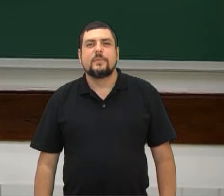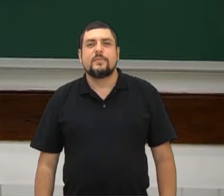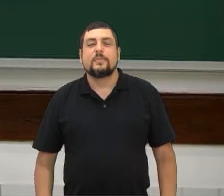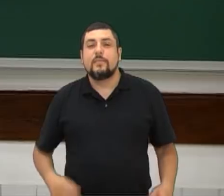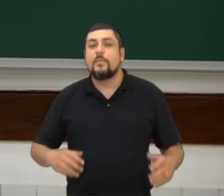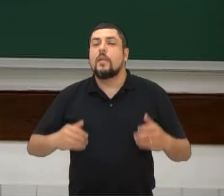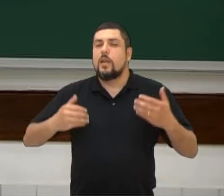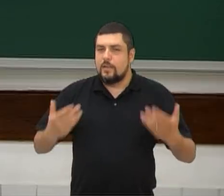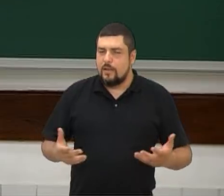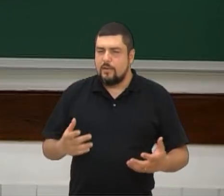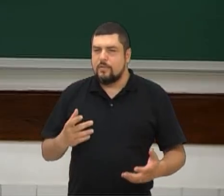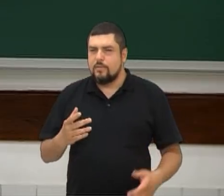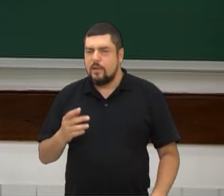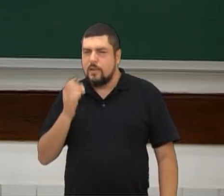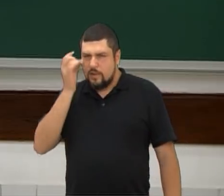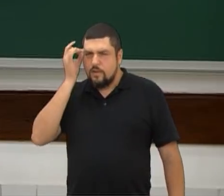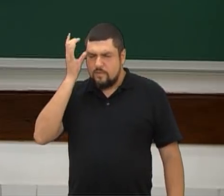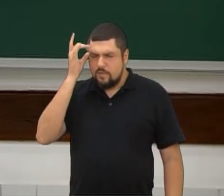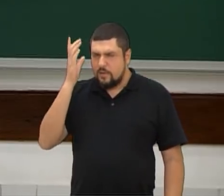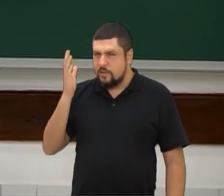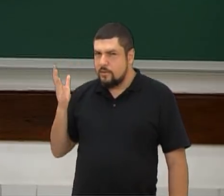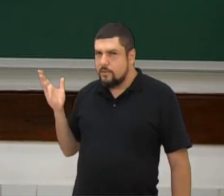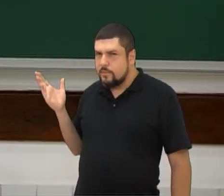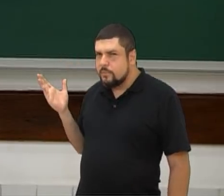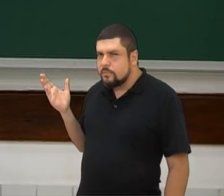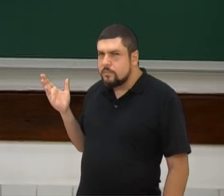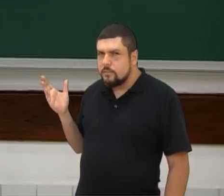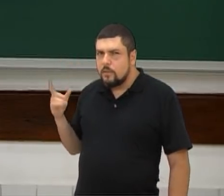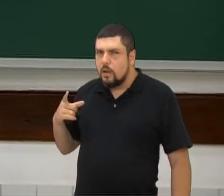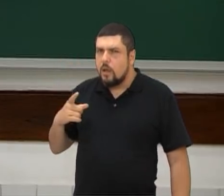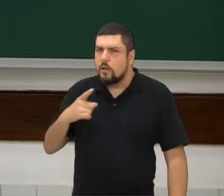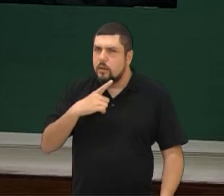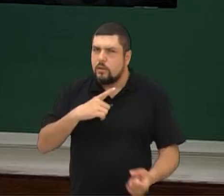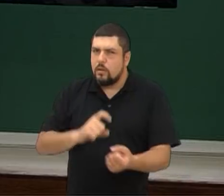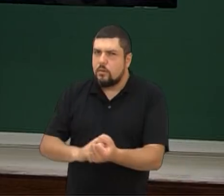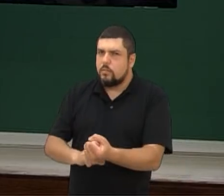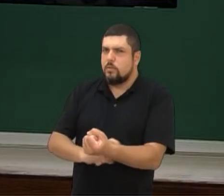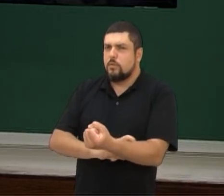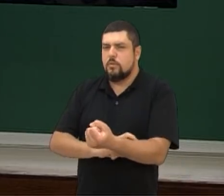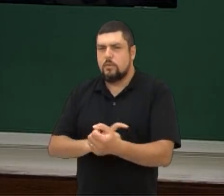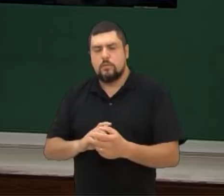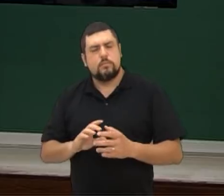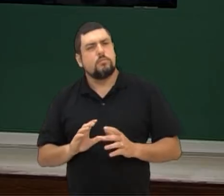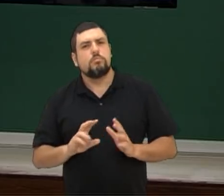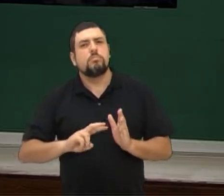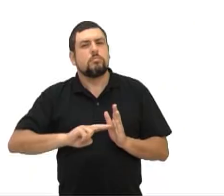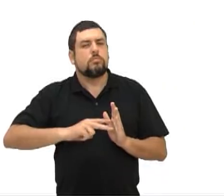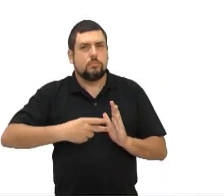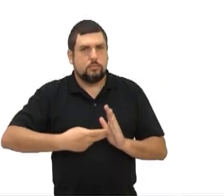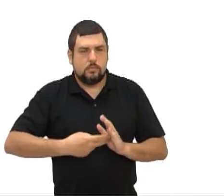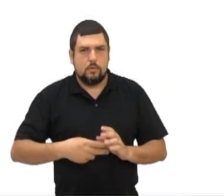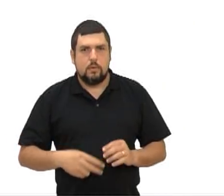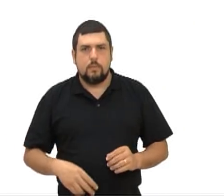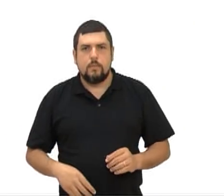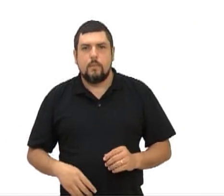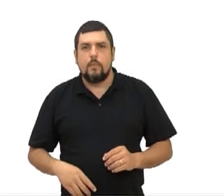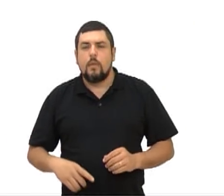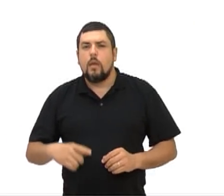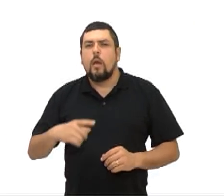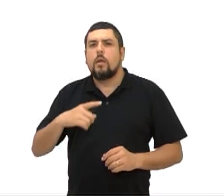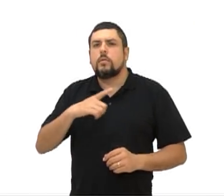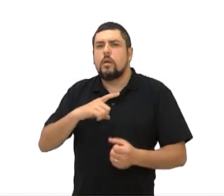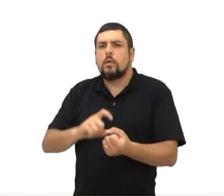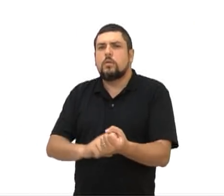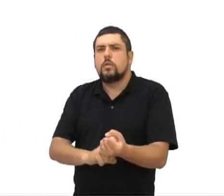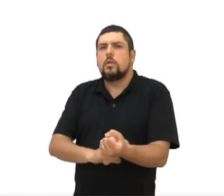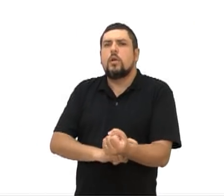Então, fácil encontrar ali o sentido de tenha nervo. Olha só, a expressão tenha nervo é equivalente